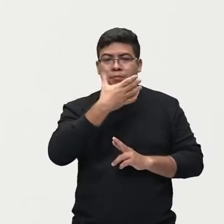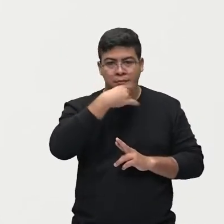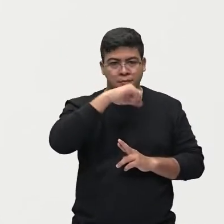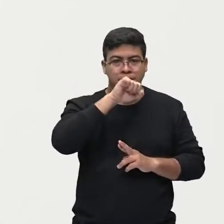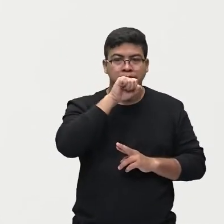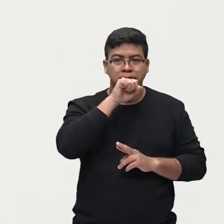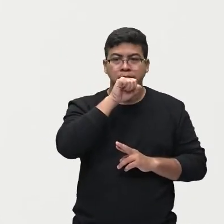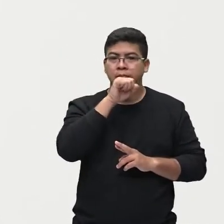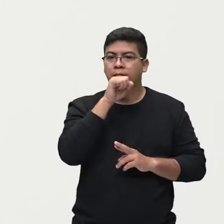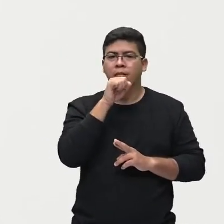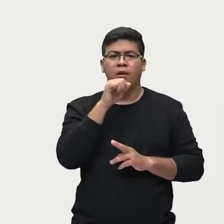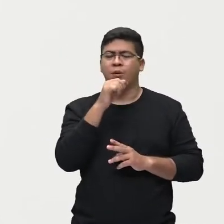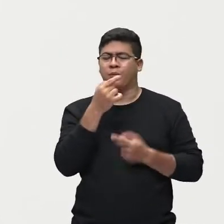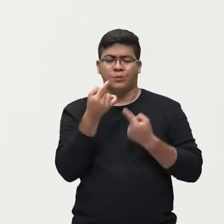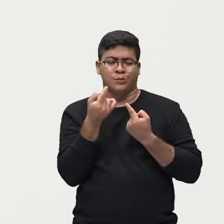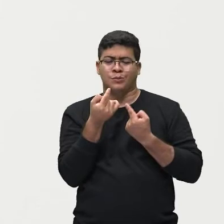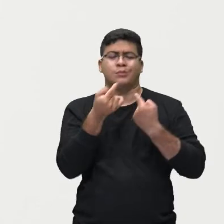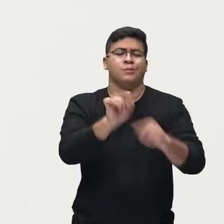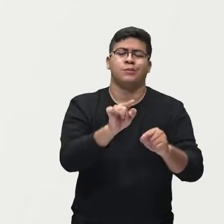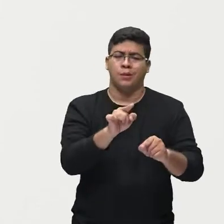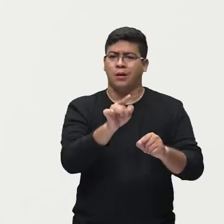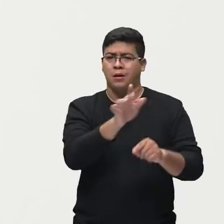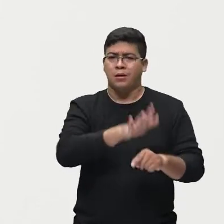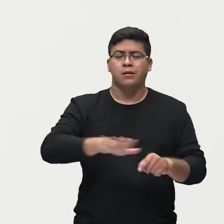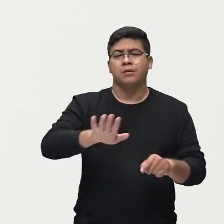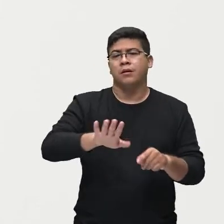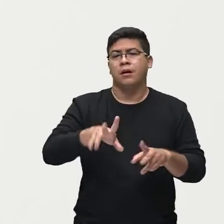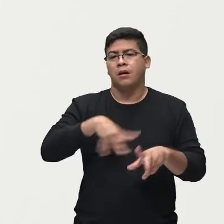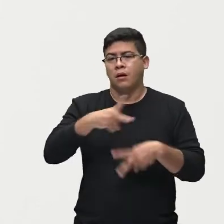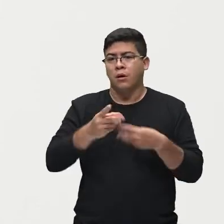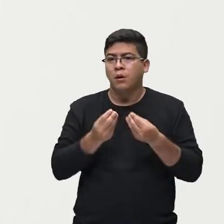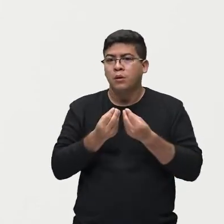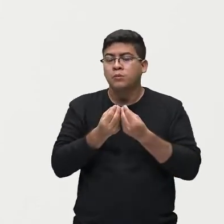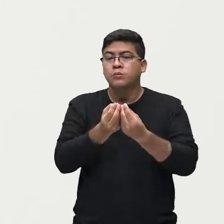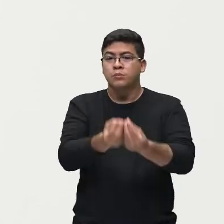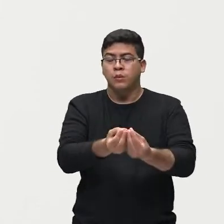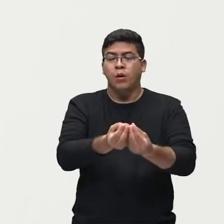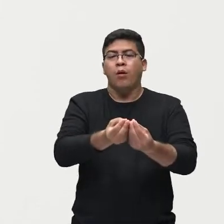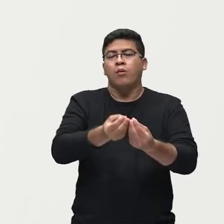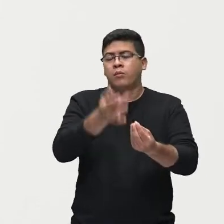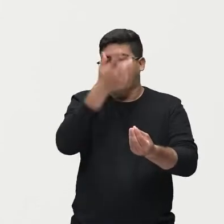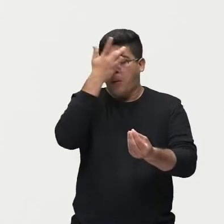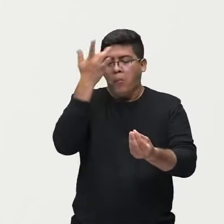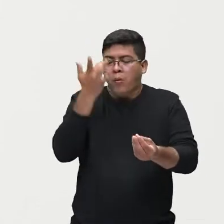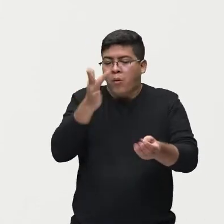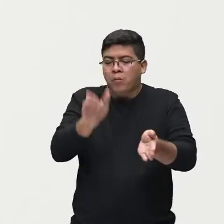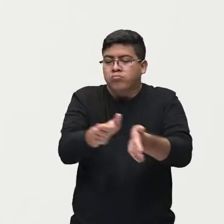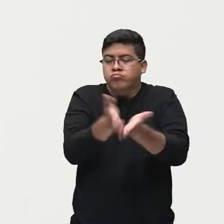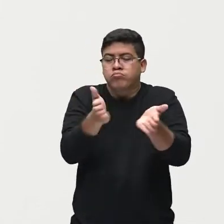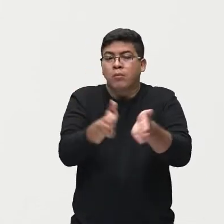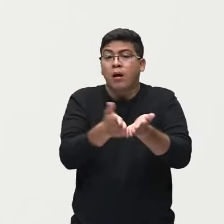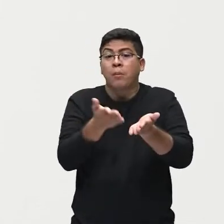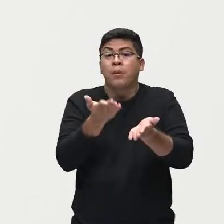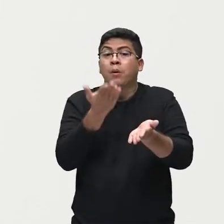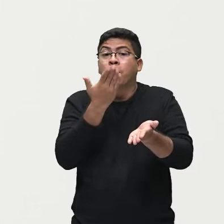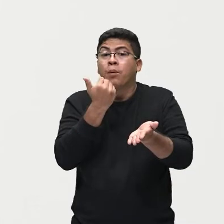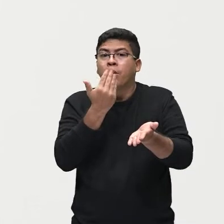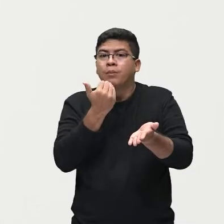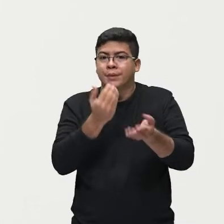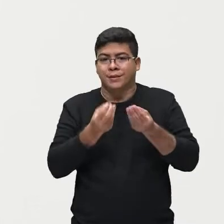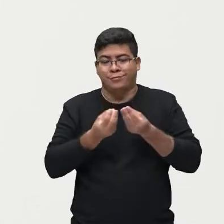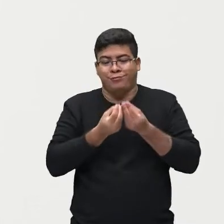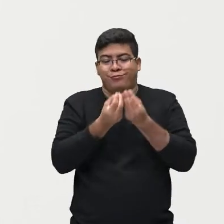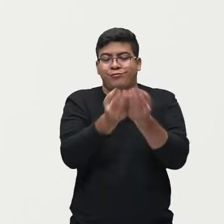não fazer mal aos outros, dar de presente aos pobres os frutos da terra. Então, no judaísmo, o pobre,